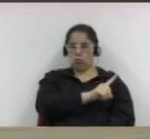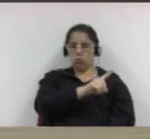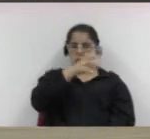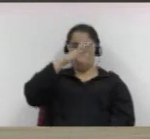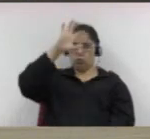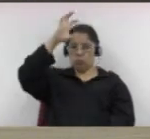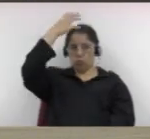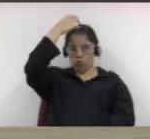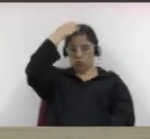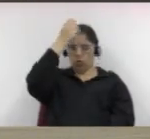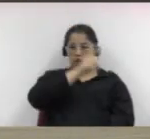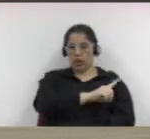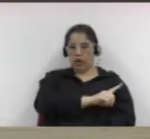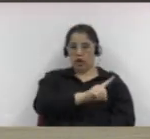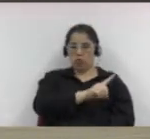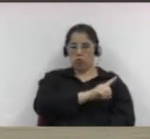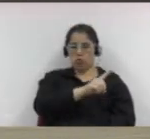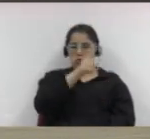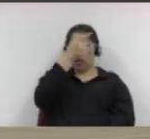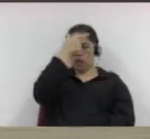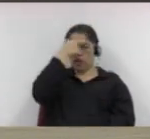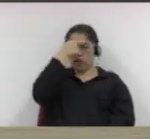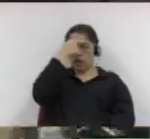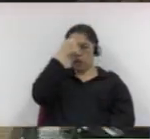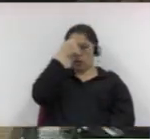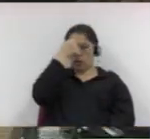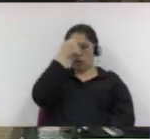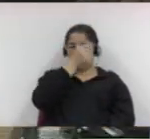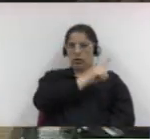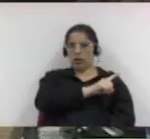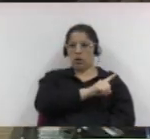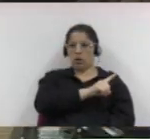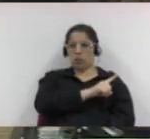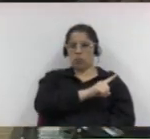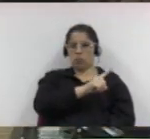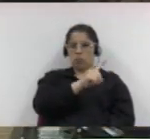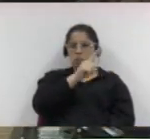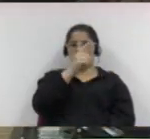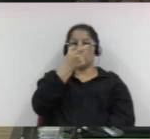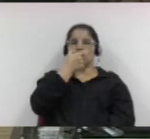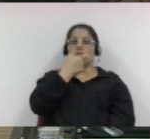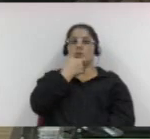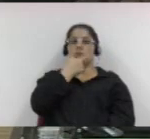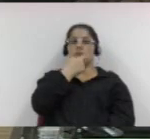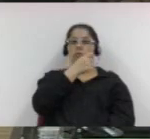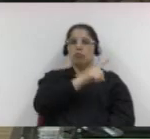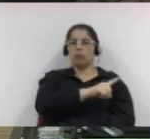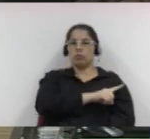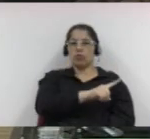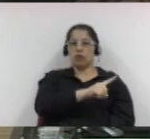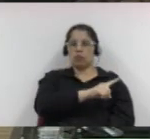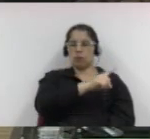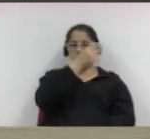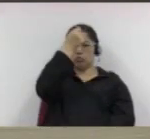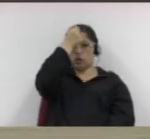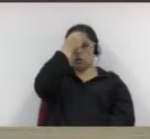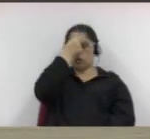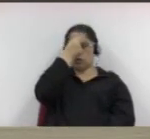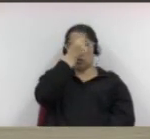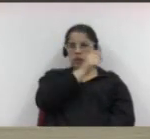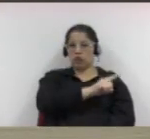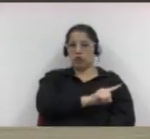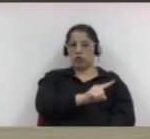Darcy Reis. Não. Edivaldo Soares Antunes. Não. Érica Monteiro. Não. Jorge de Freitas.